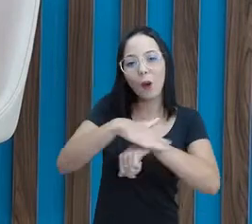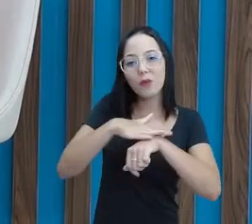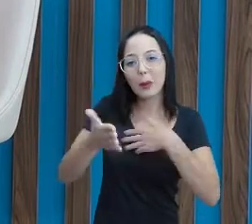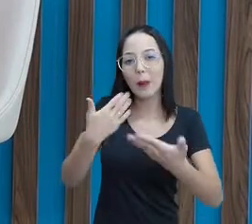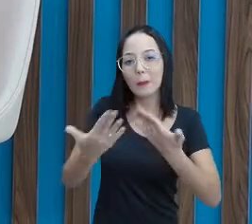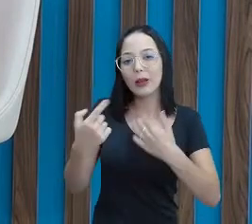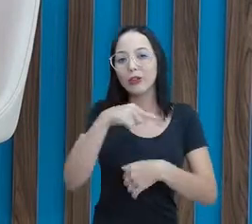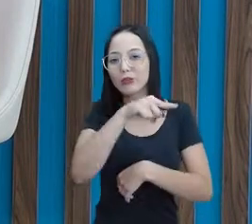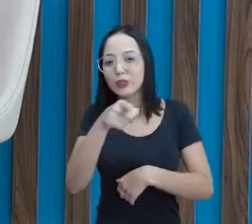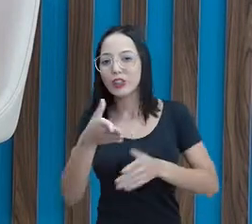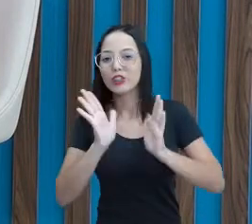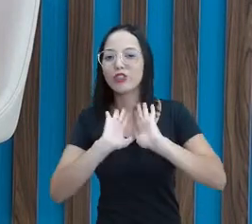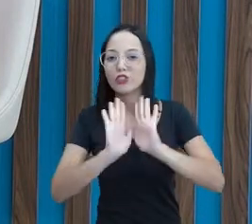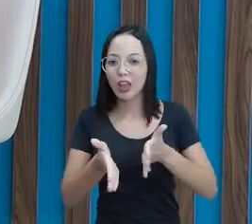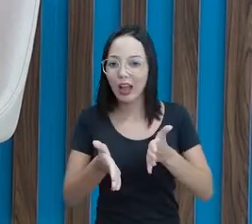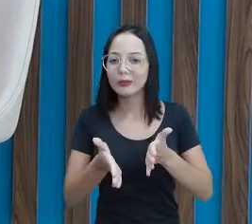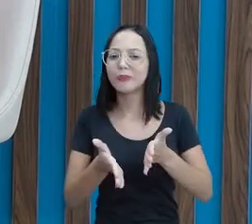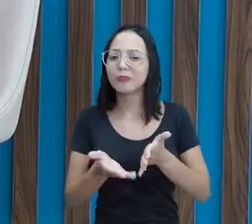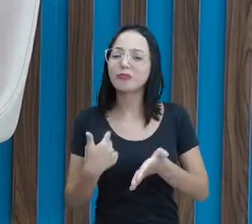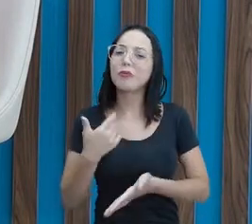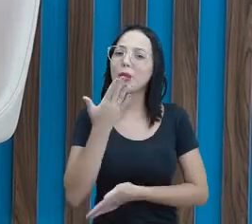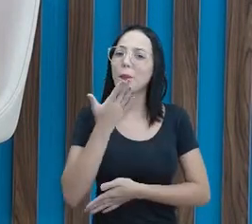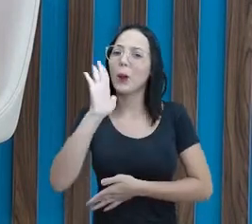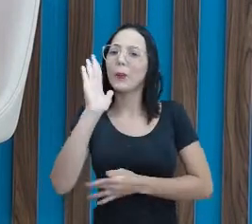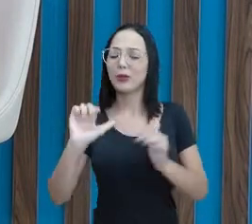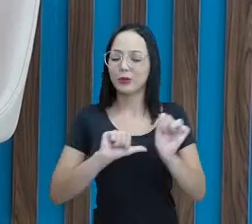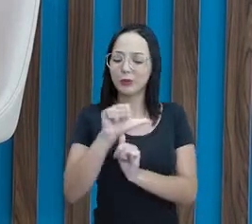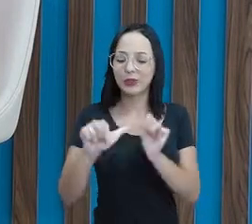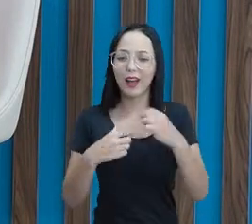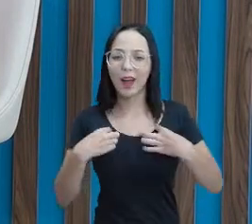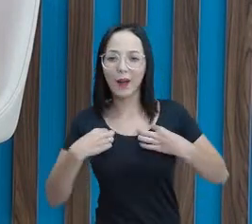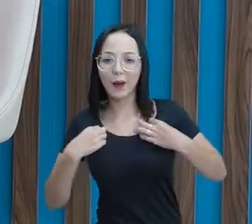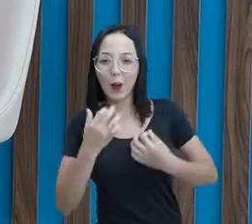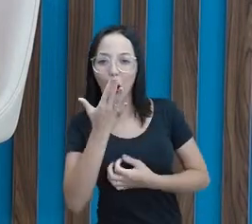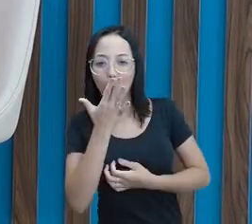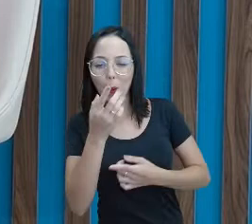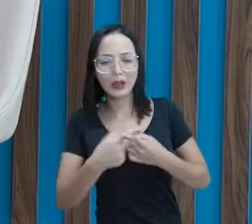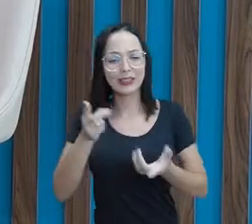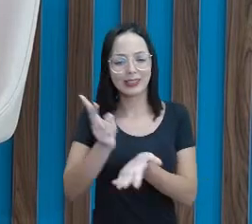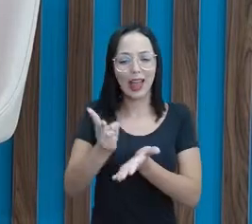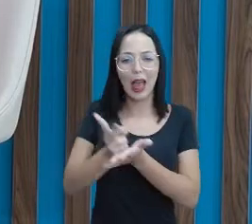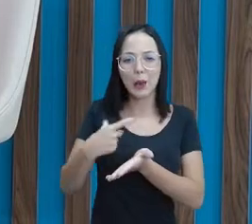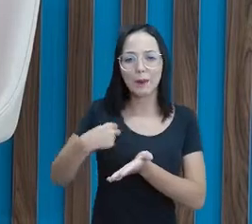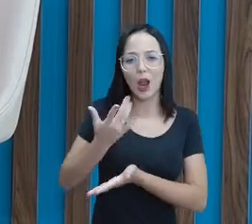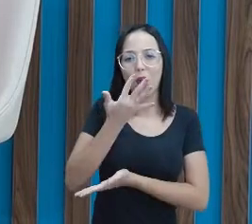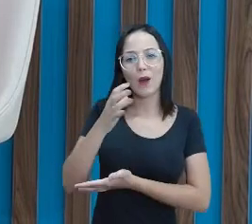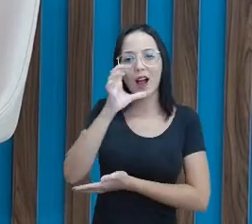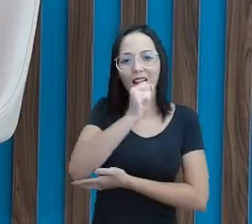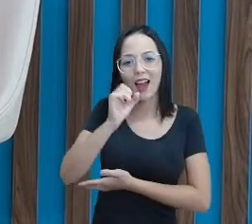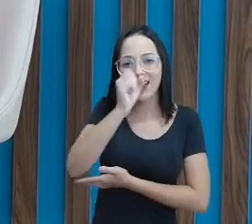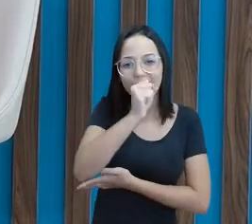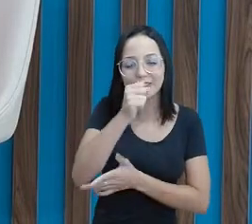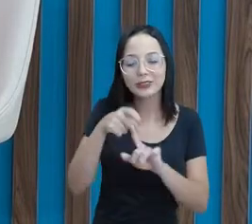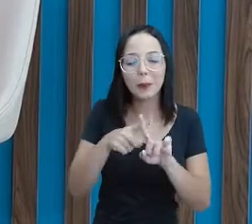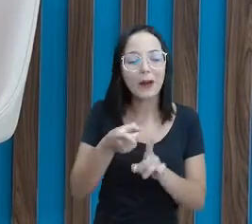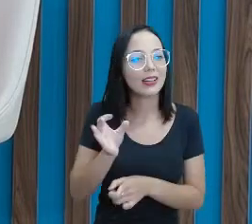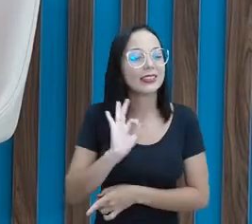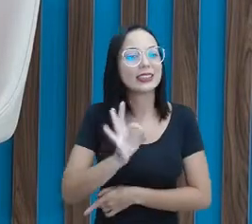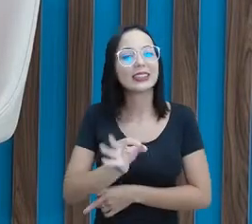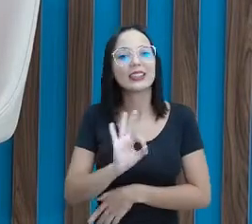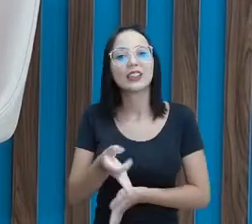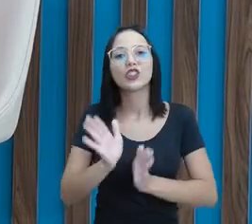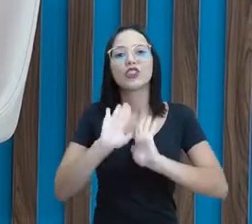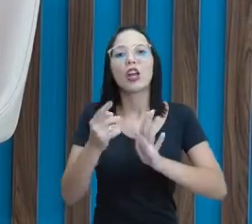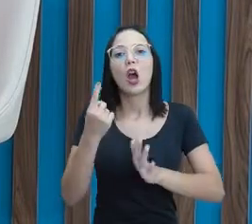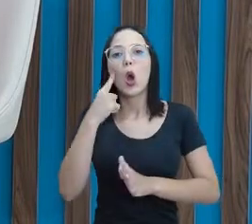já estão enjoando de laranja, né? Eu prometo vir com outra camisa na próxima aula, sempre de laranja aqui, mas com certeza, professor, já peguei